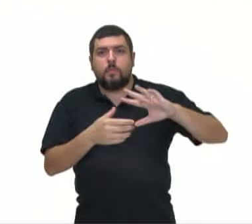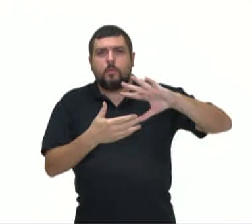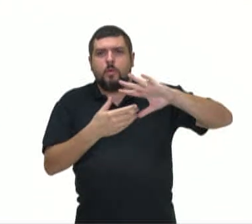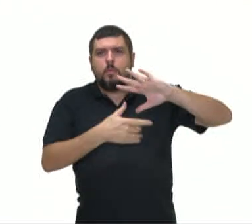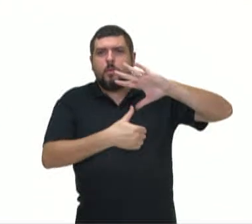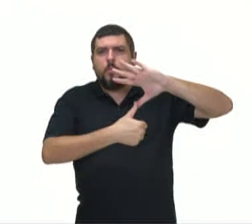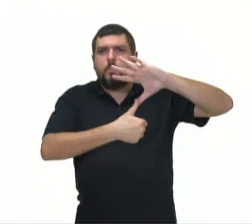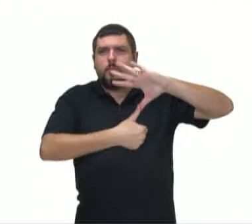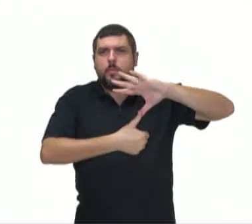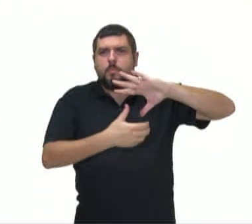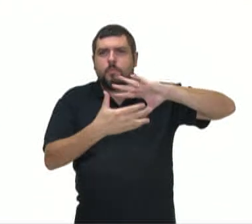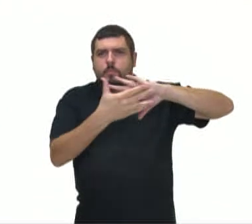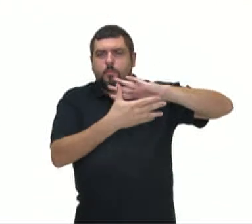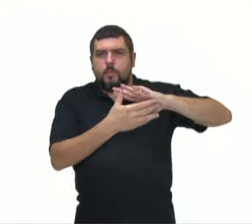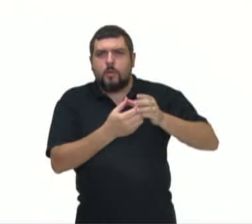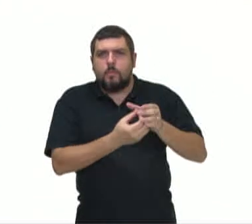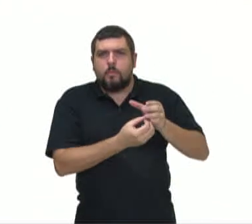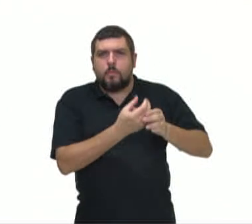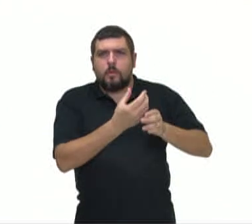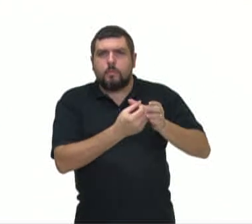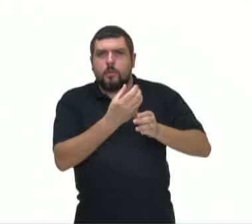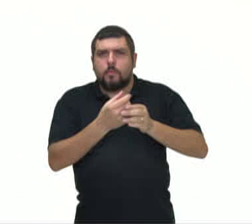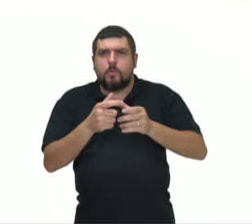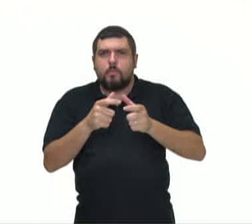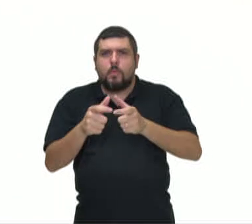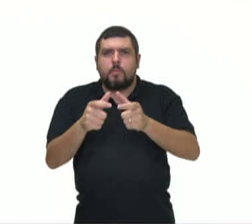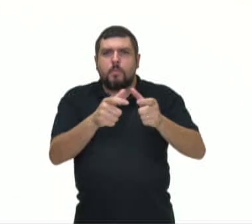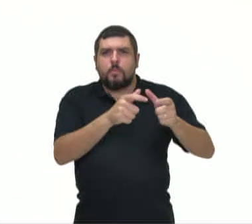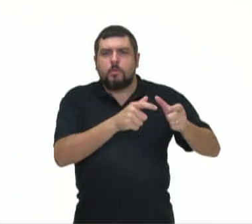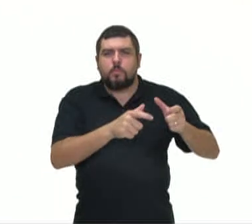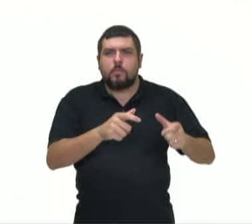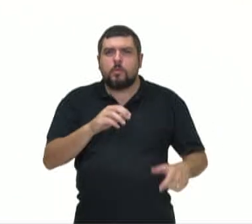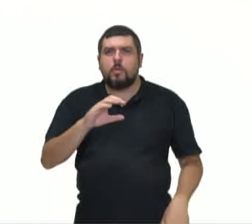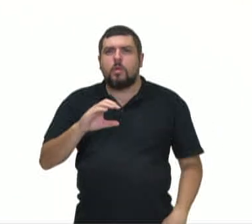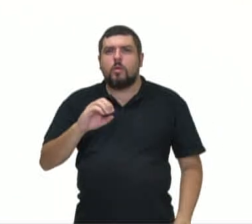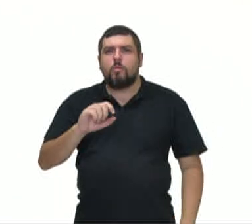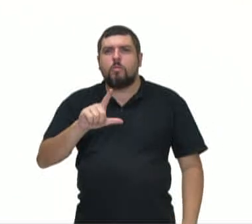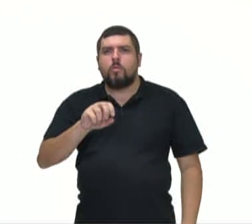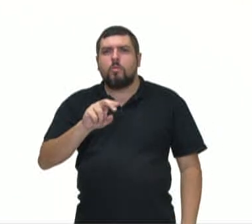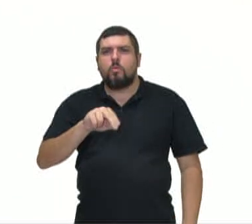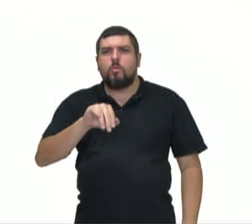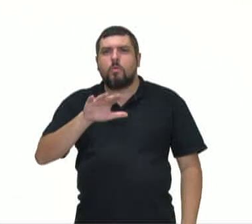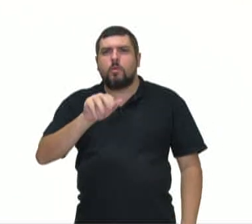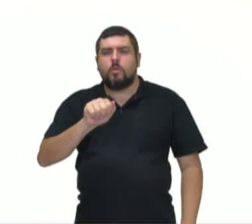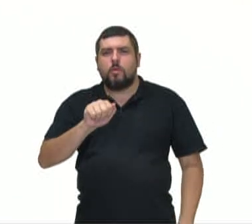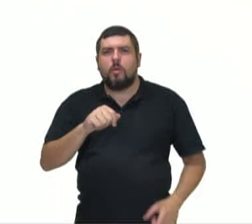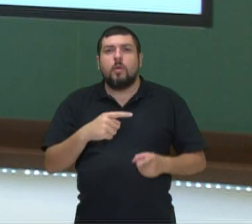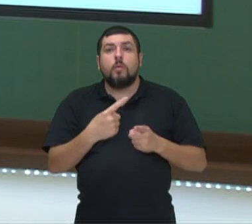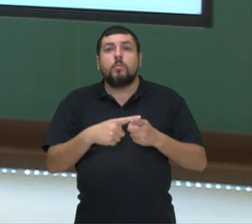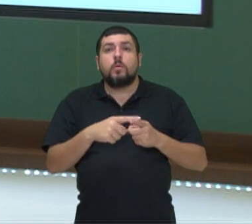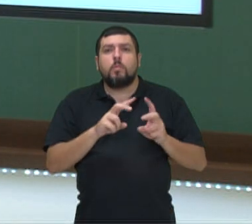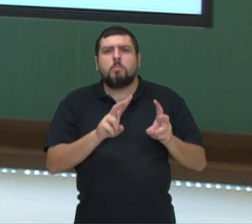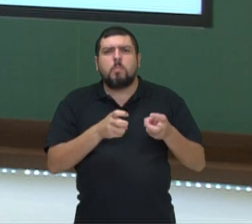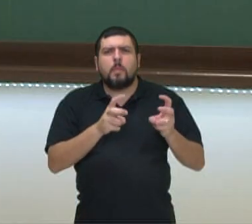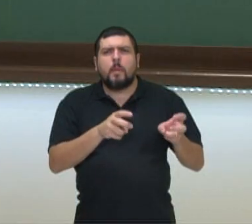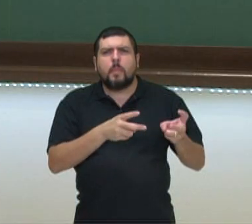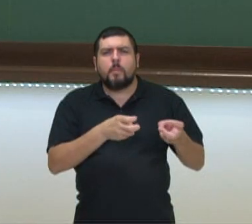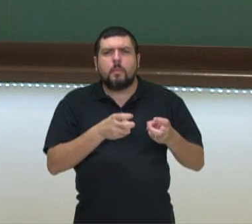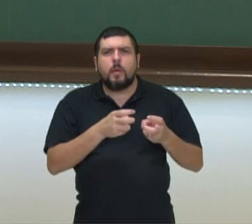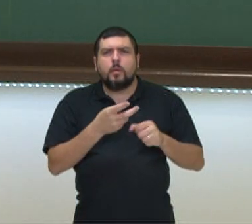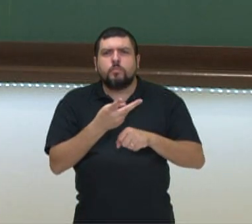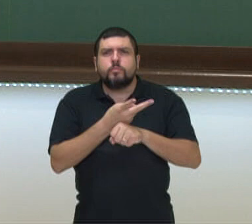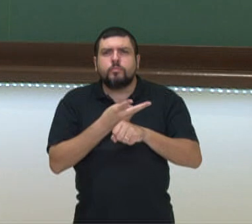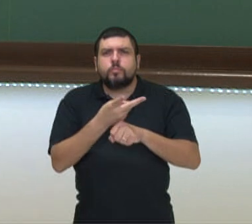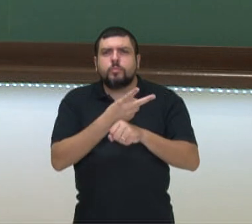território. Um dos objetivos da colonização era encontrar metais preciosos como ouro e prata, aqui uma possibilidade